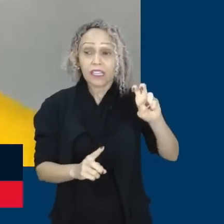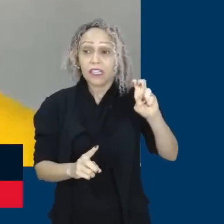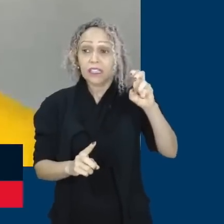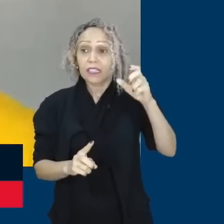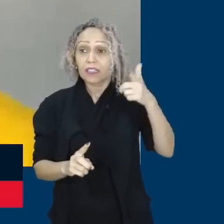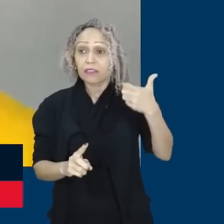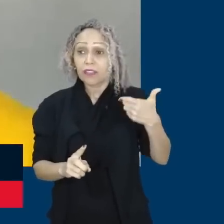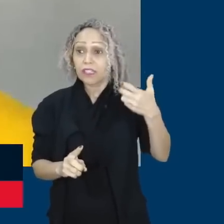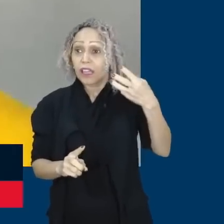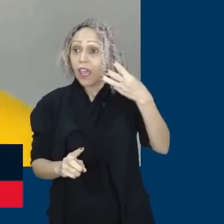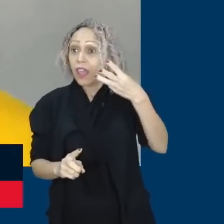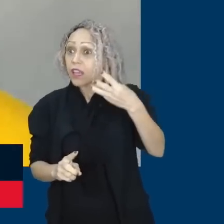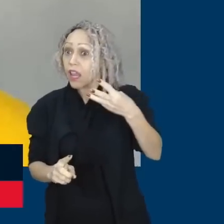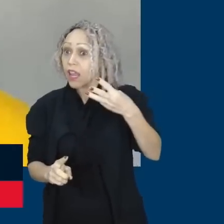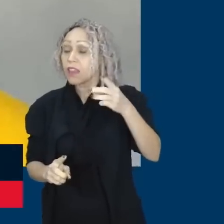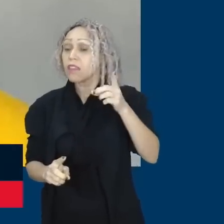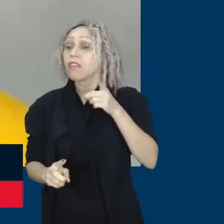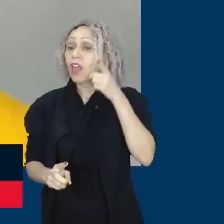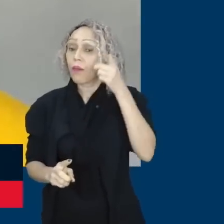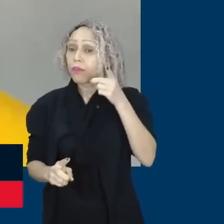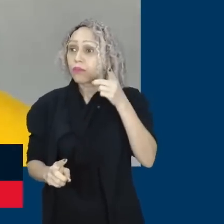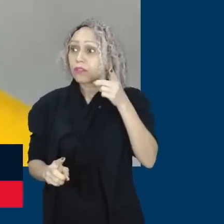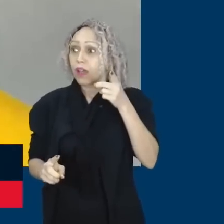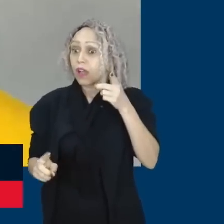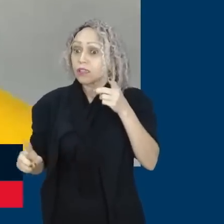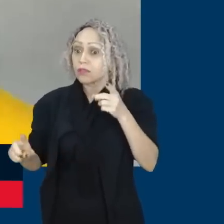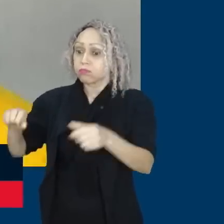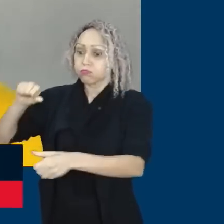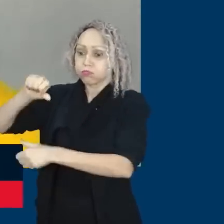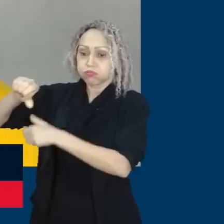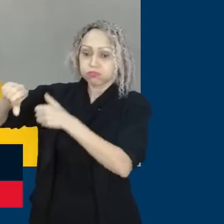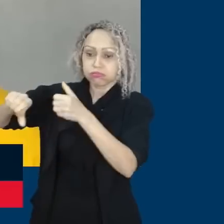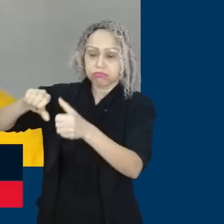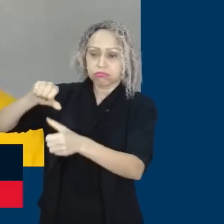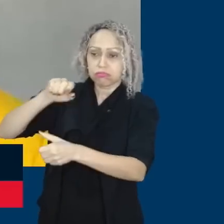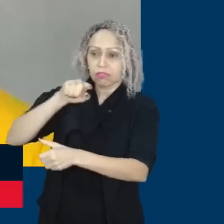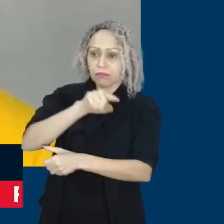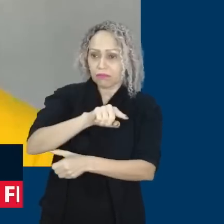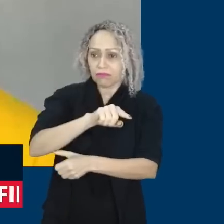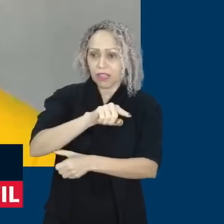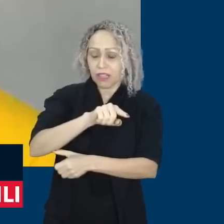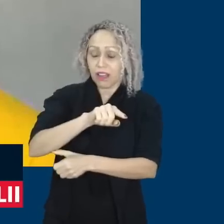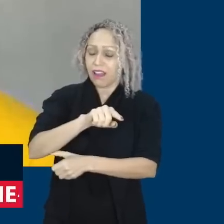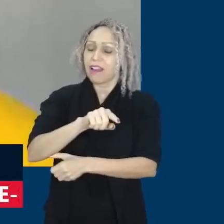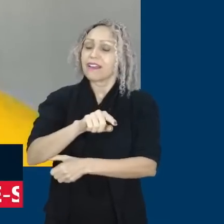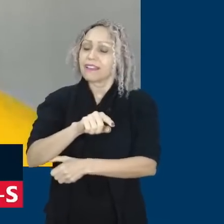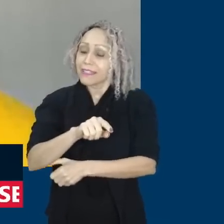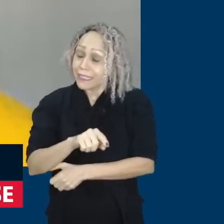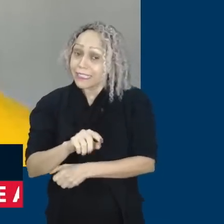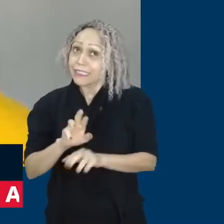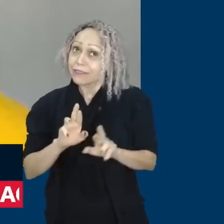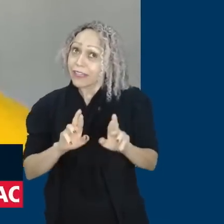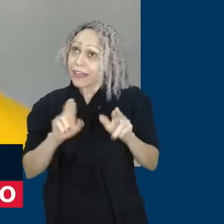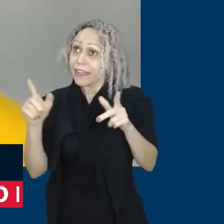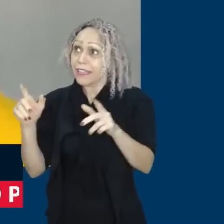é um mundo. Mas eu acredito que quando você também tem essa caminhada de